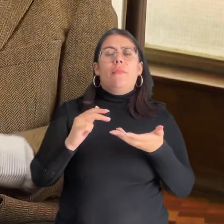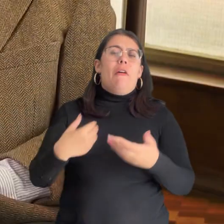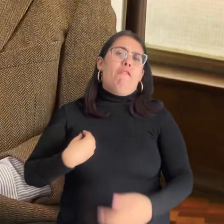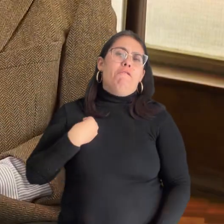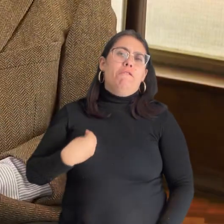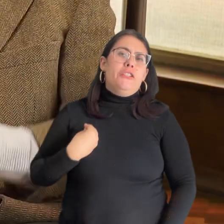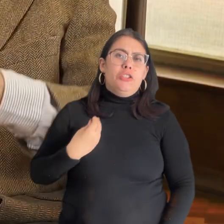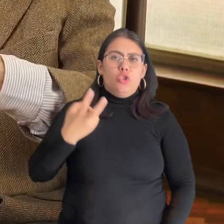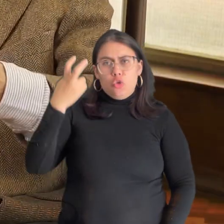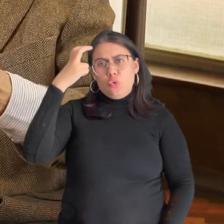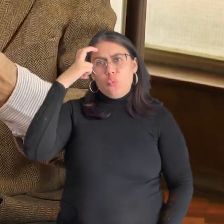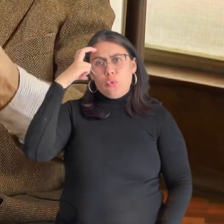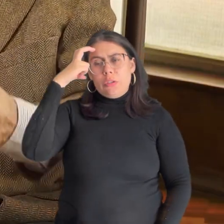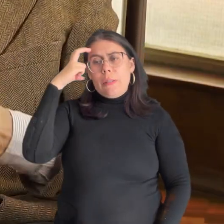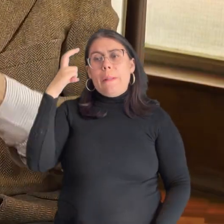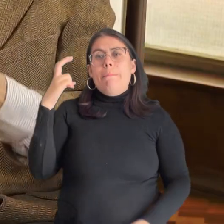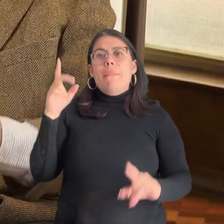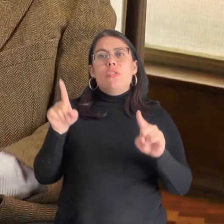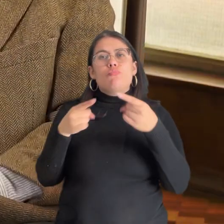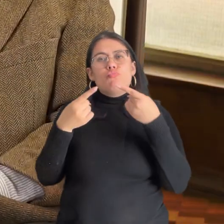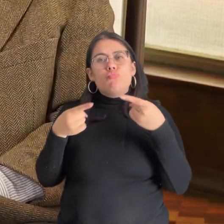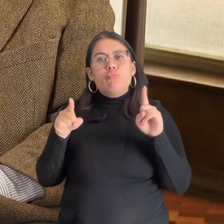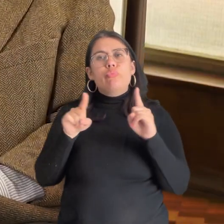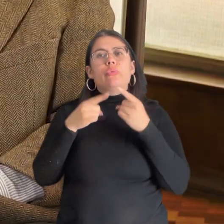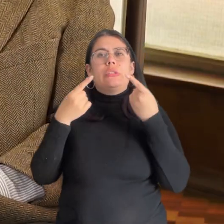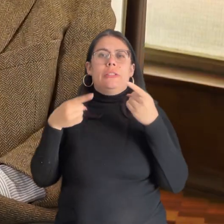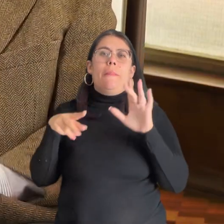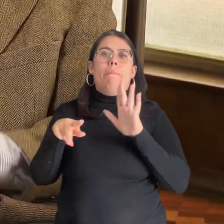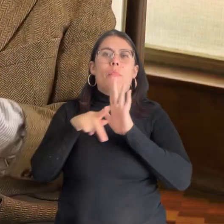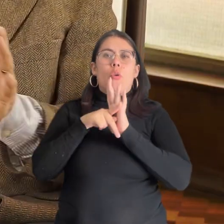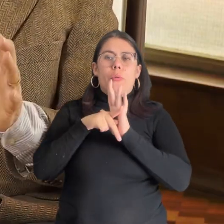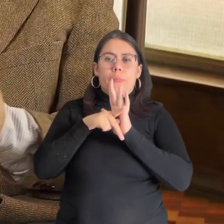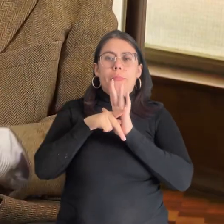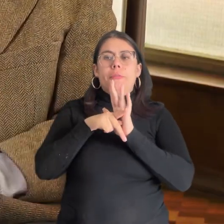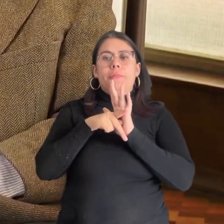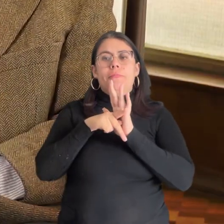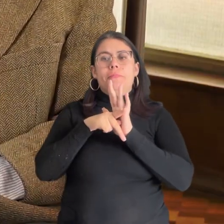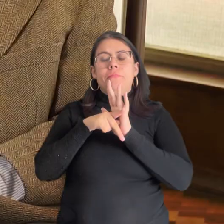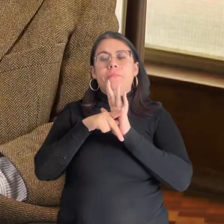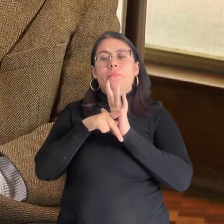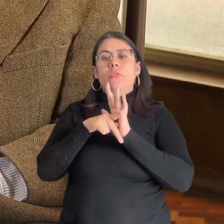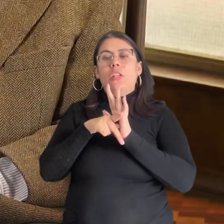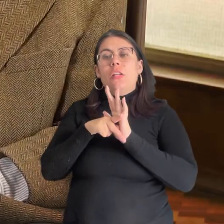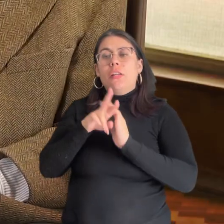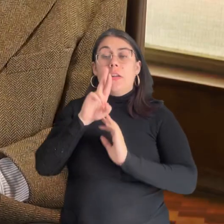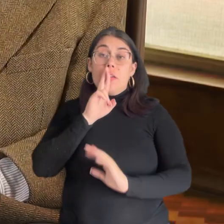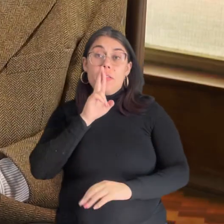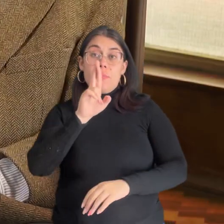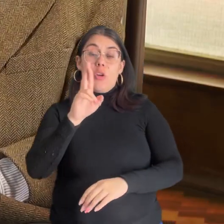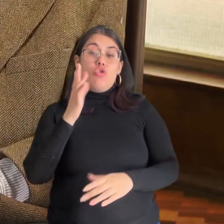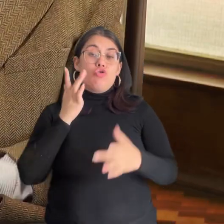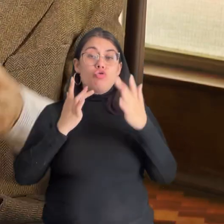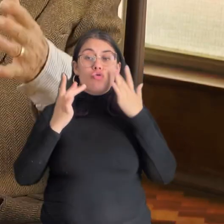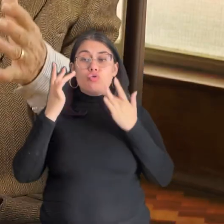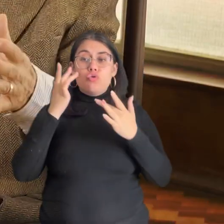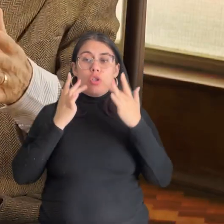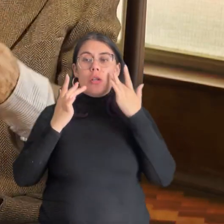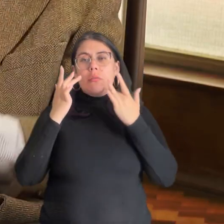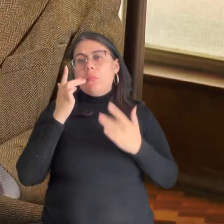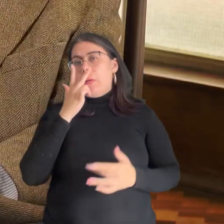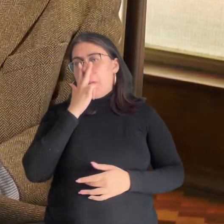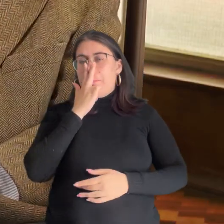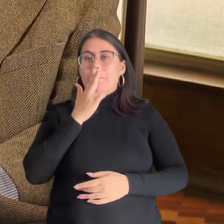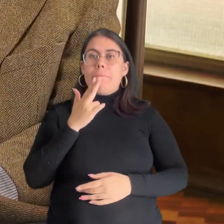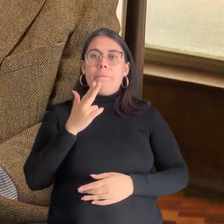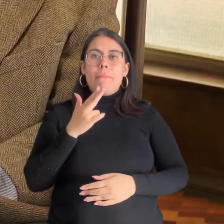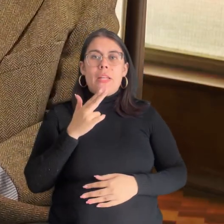vida cultural mais ligada à música propriamente dita. Excelente solução. E a resposta é um teatro